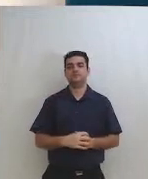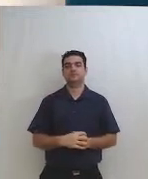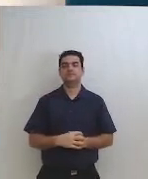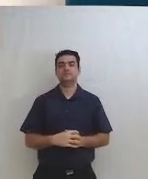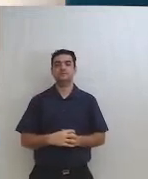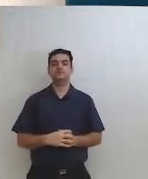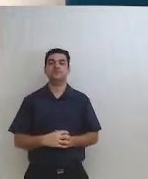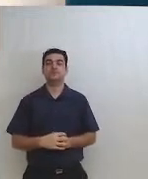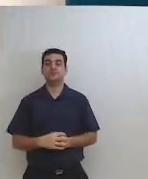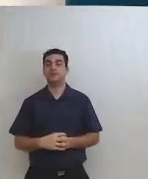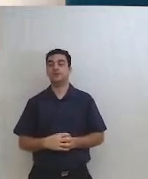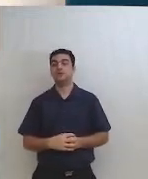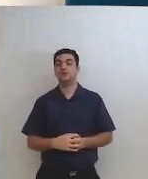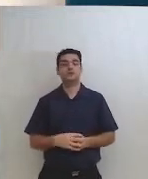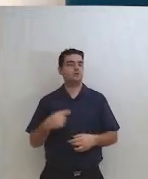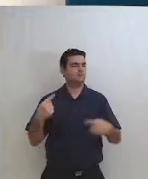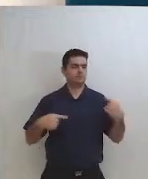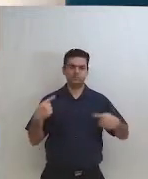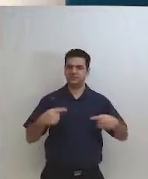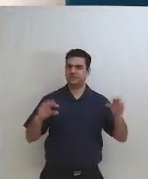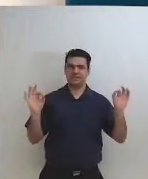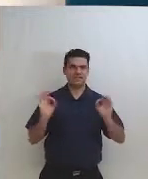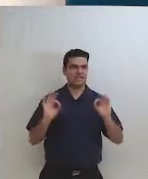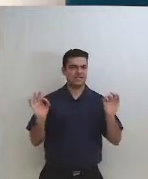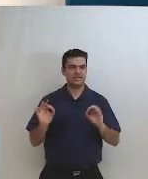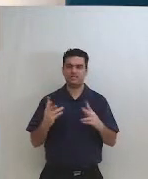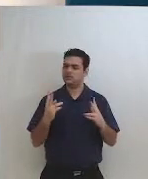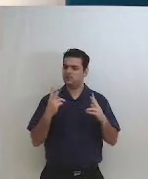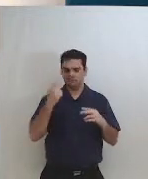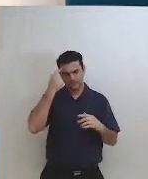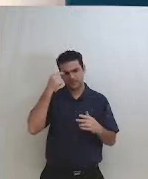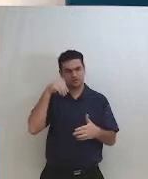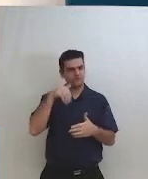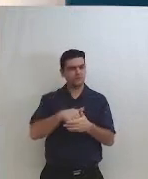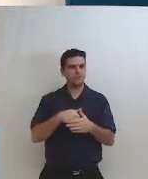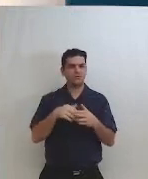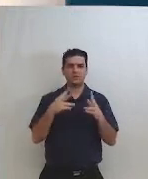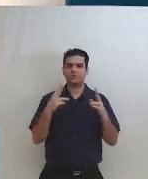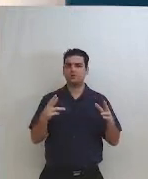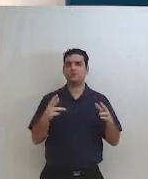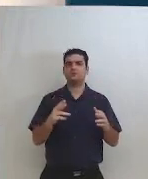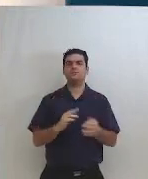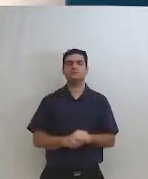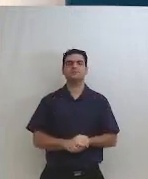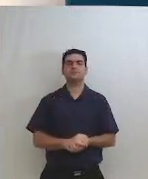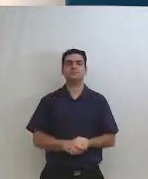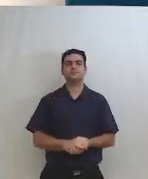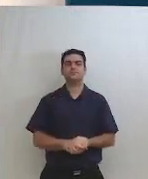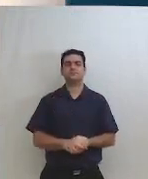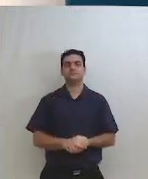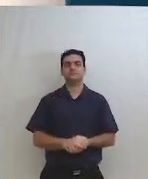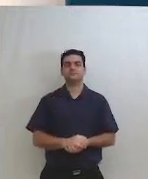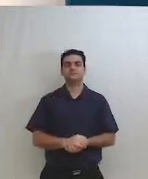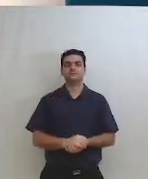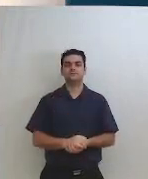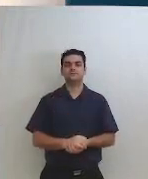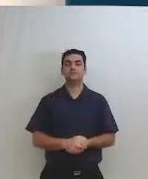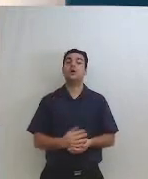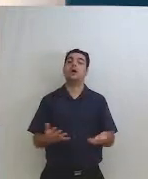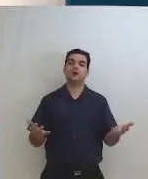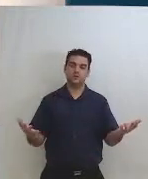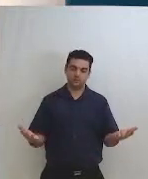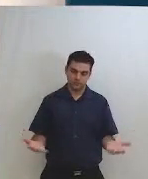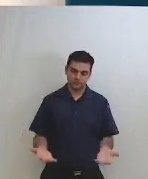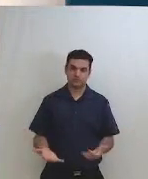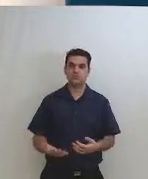Igualmente, sem comentários dos pares, ficando proclamado o resultado nos termos do voto do ilustre relator. Agora sim, agravo regimental no